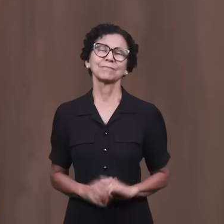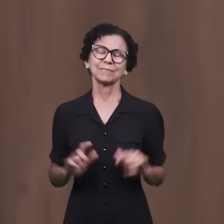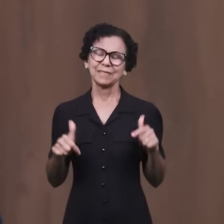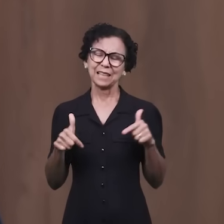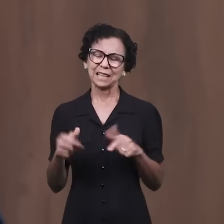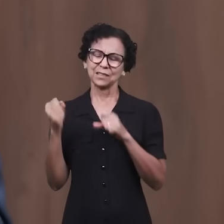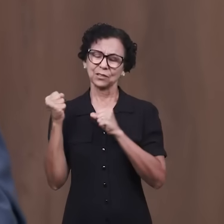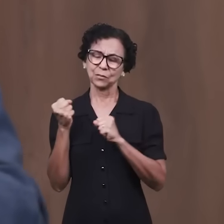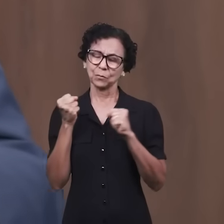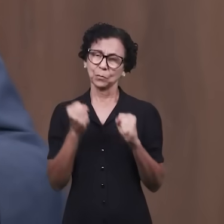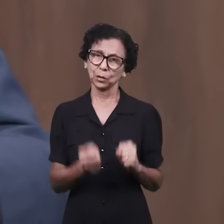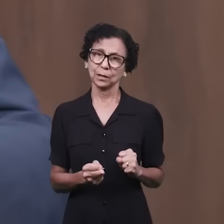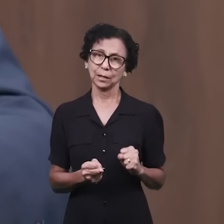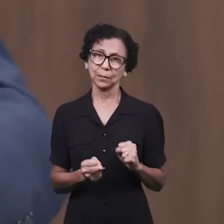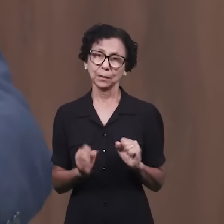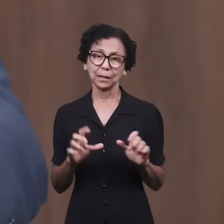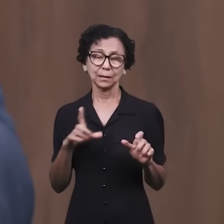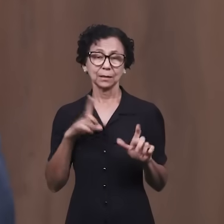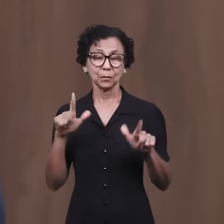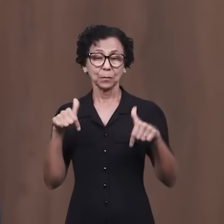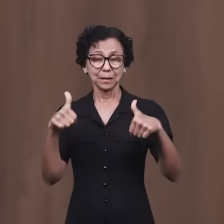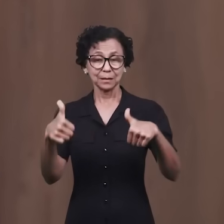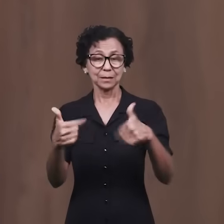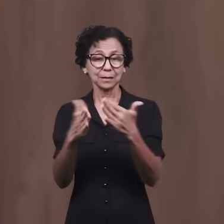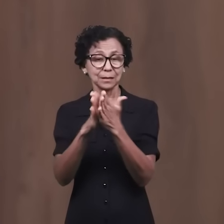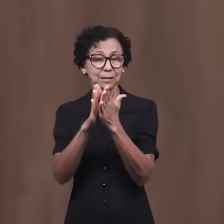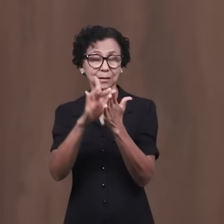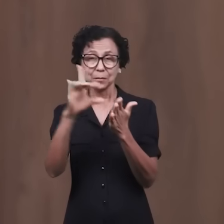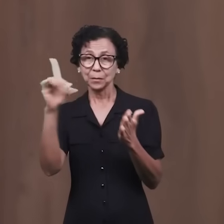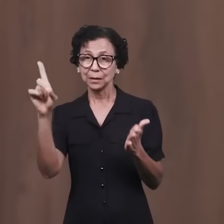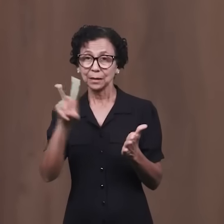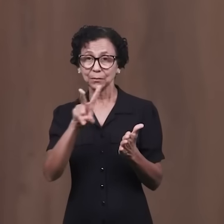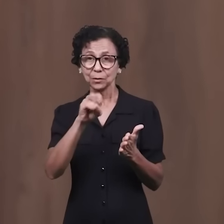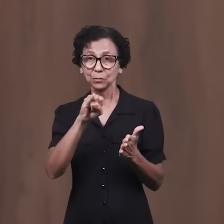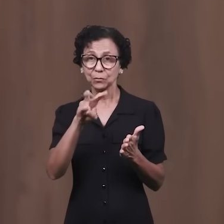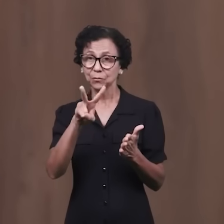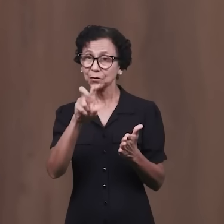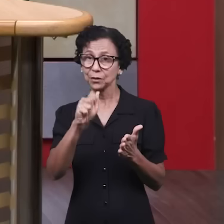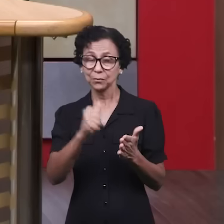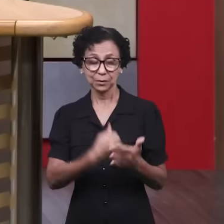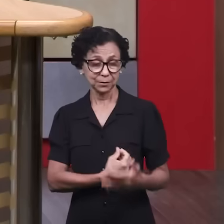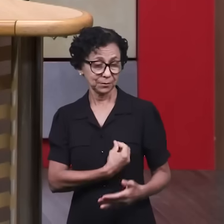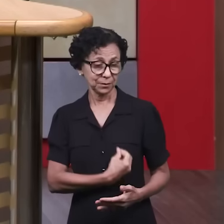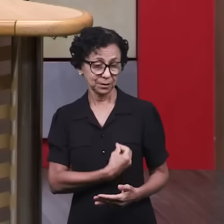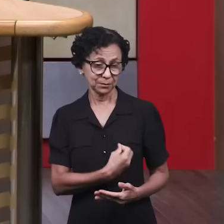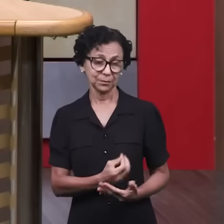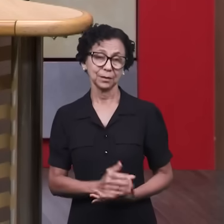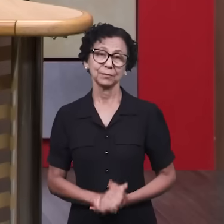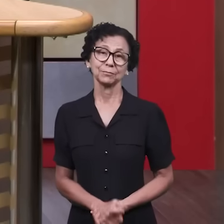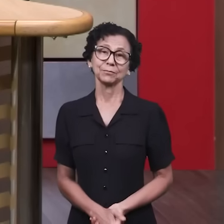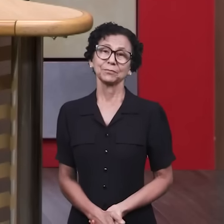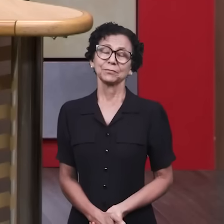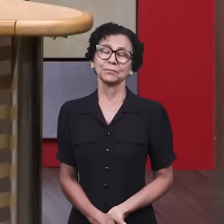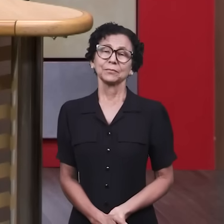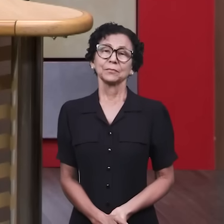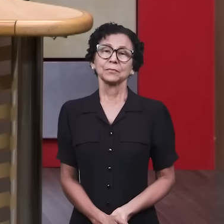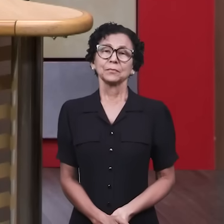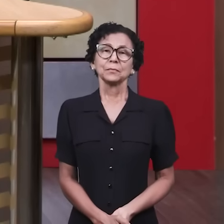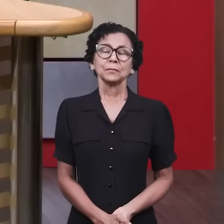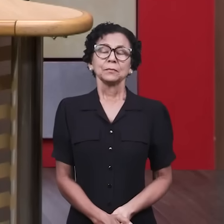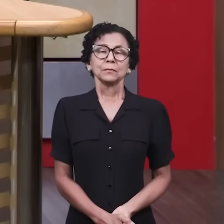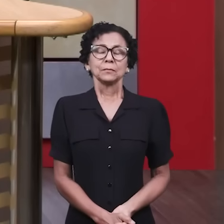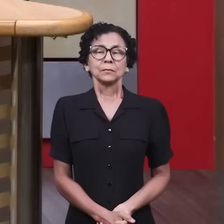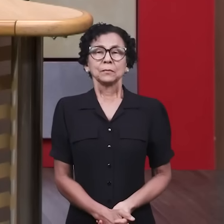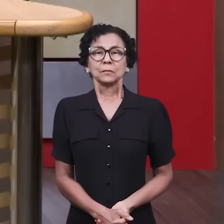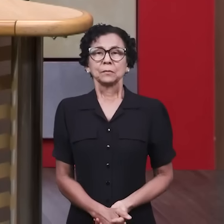é o andar. É por isso que você abre a palavra e Deus fala. É. E nesse texto, né, que você citou, Hebreus 4:12,